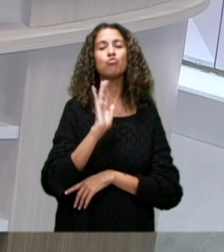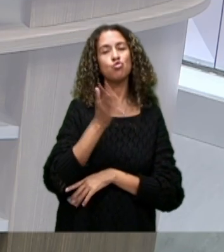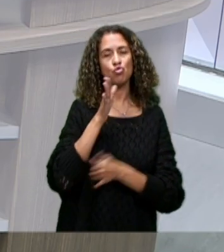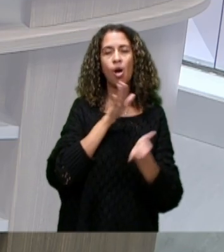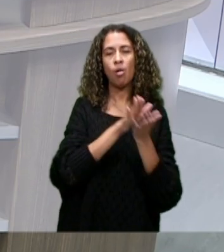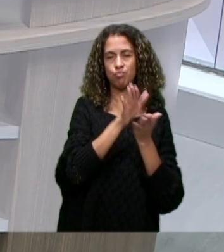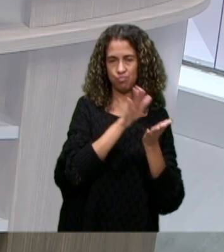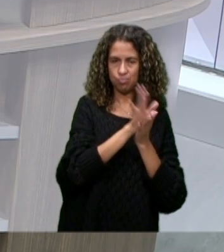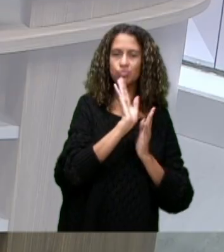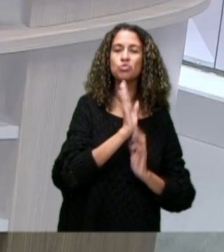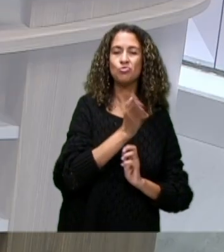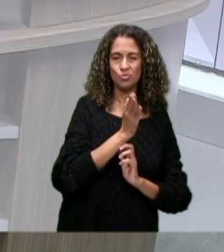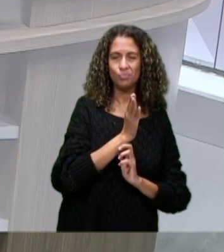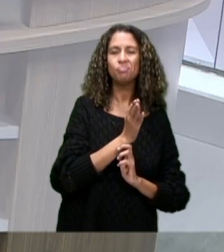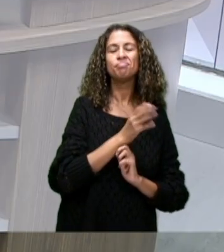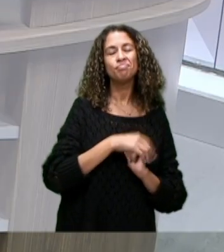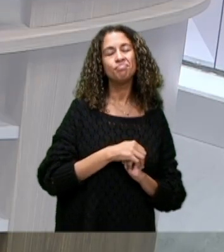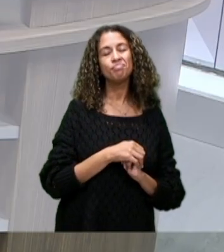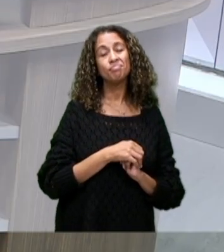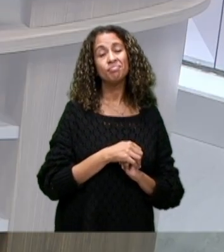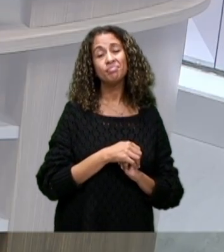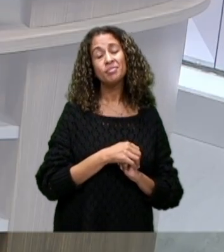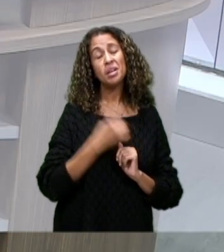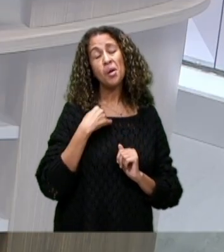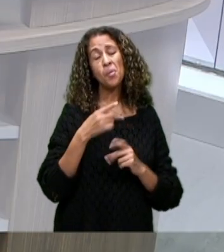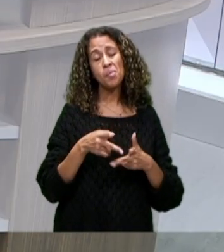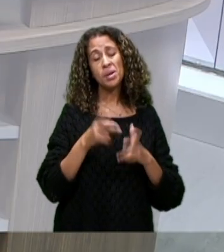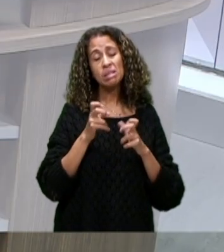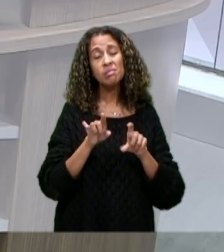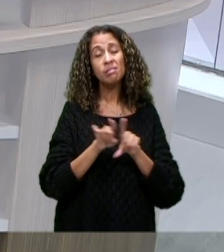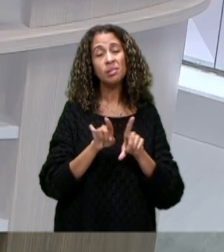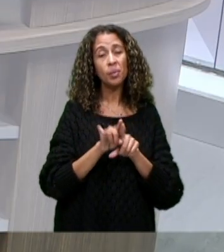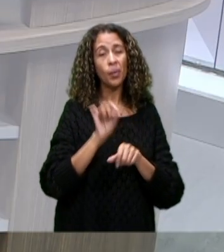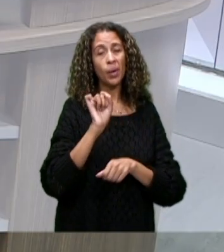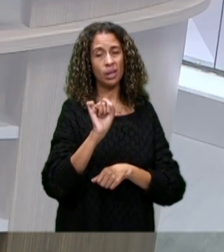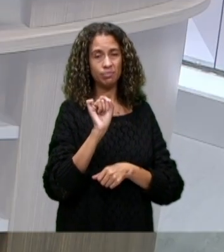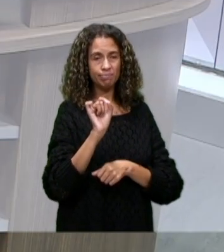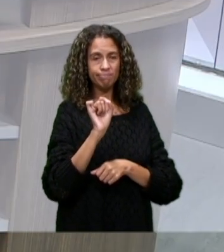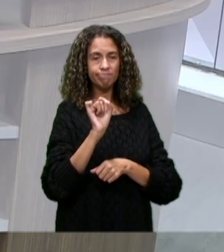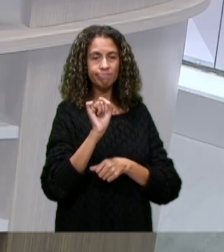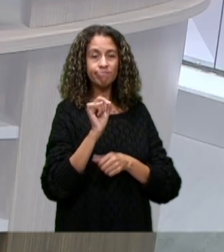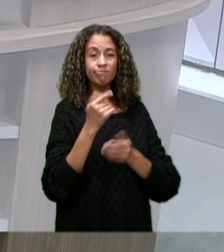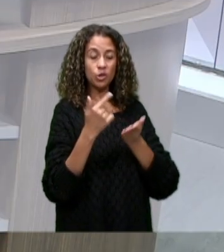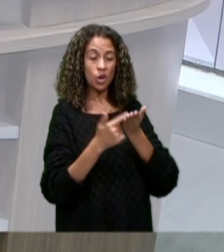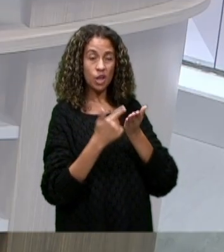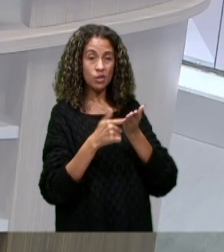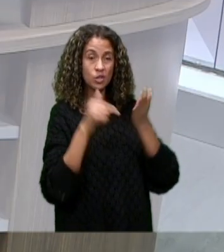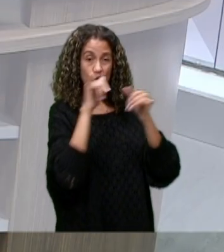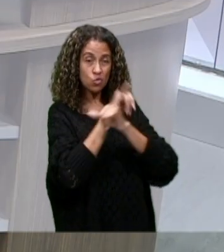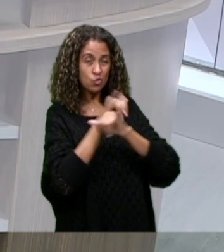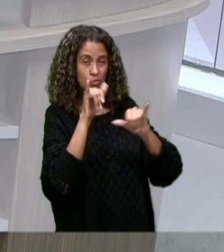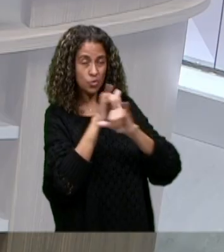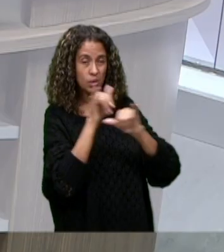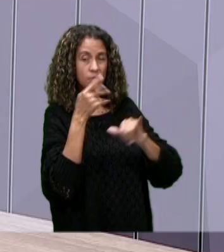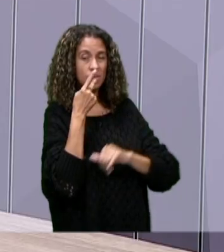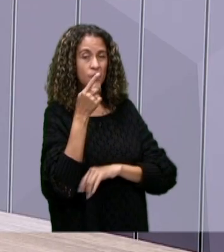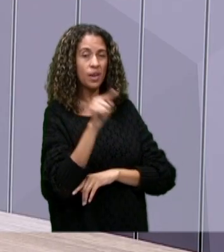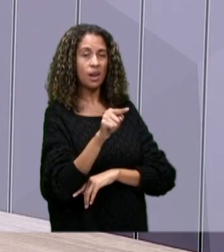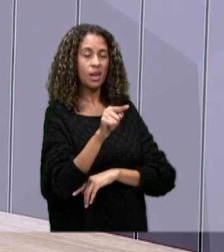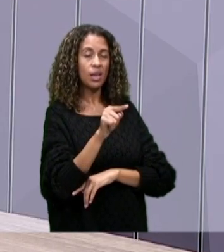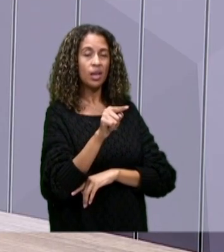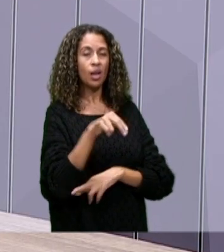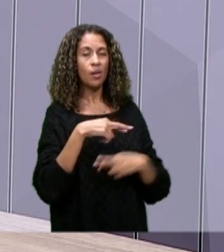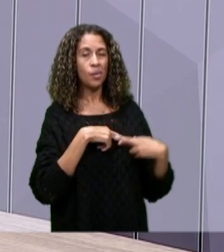publicou. E o que eu notei também é que, por exemplo, quando você fez a divulgação, você está chamando ele de